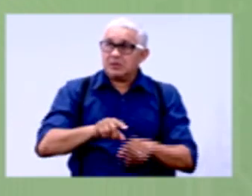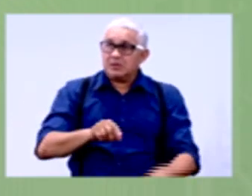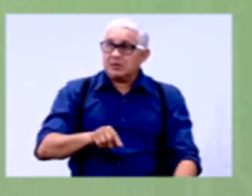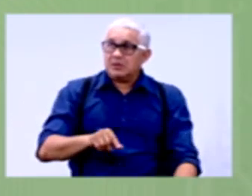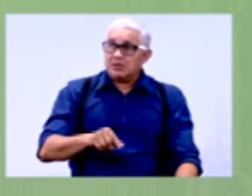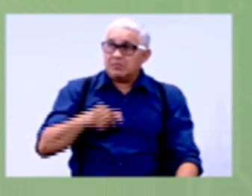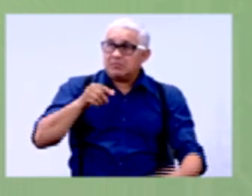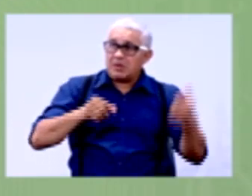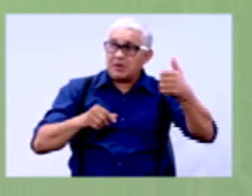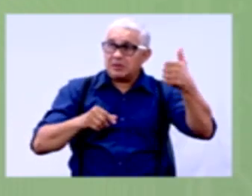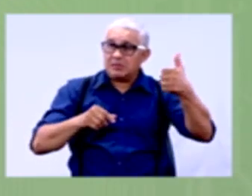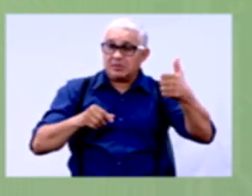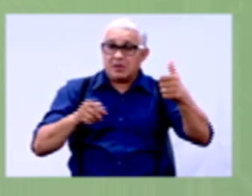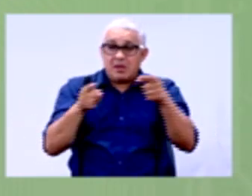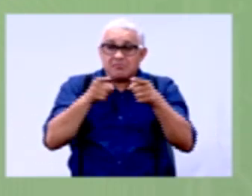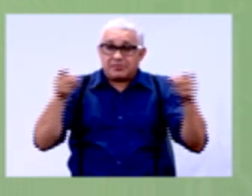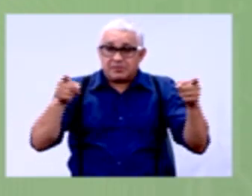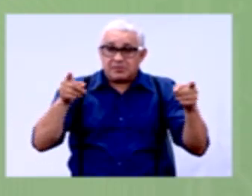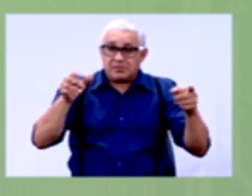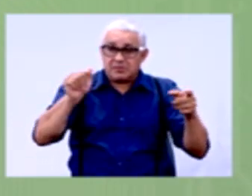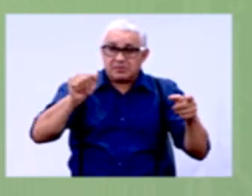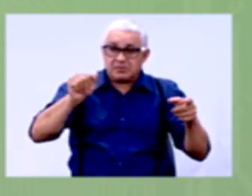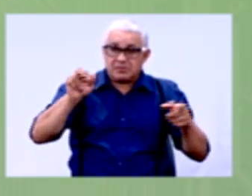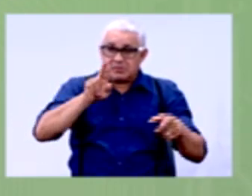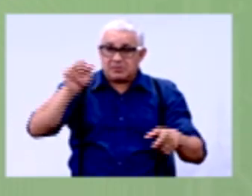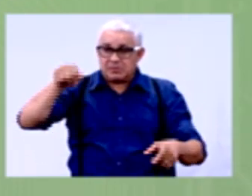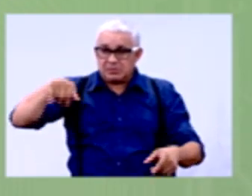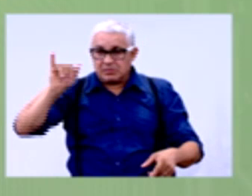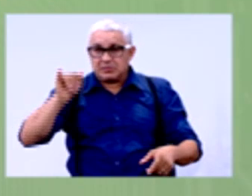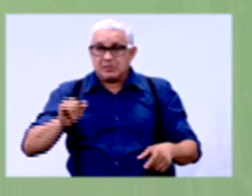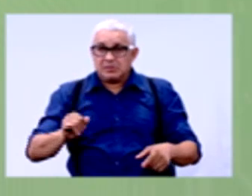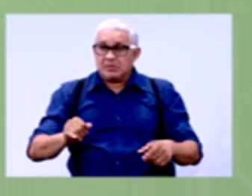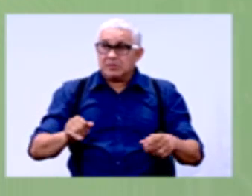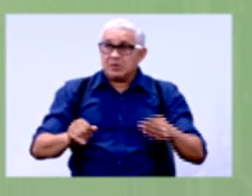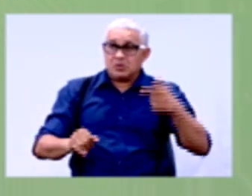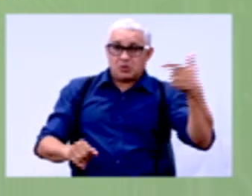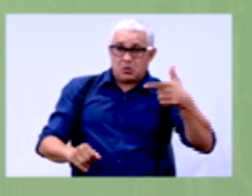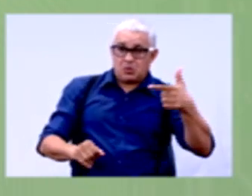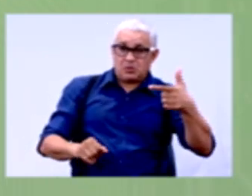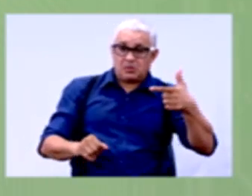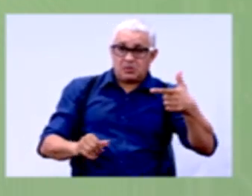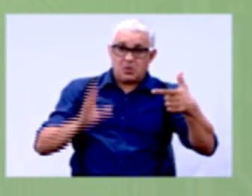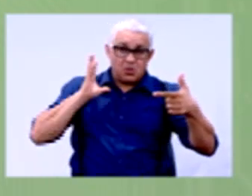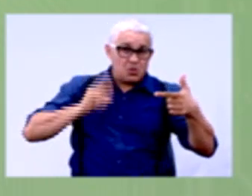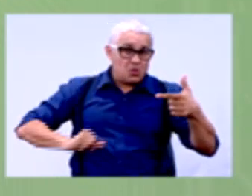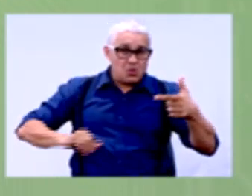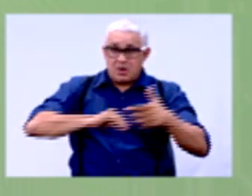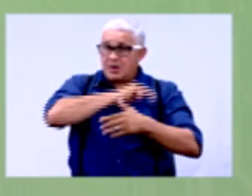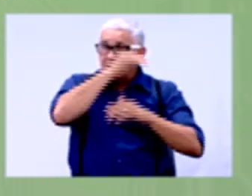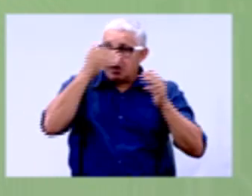O clear limpa tudo que está lá. Então todos os